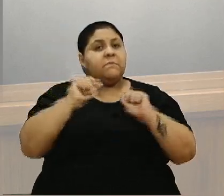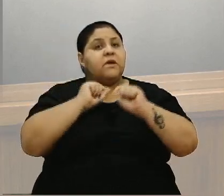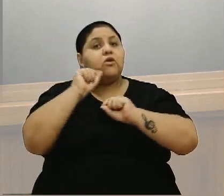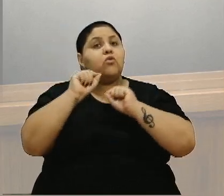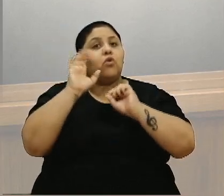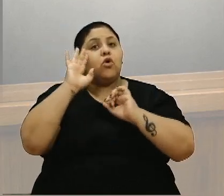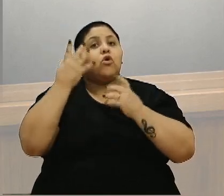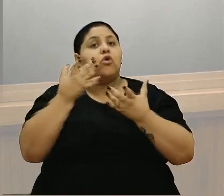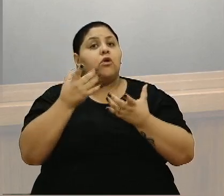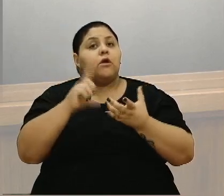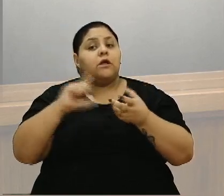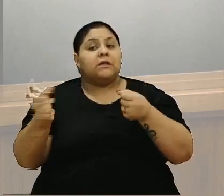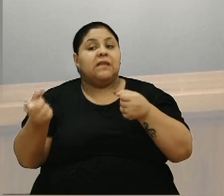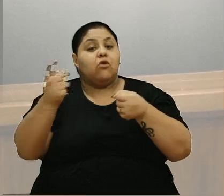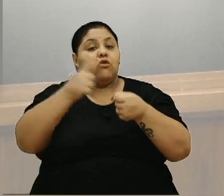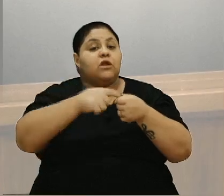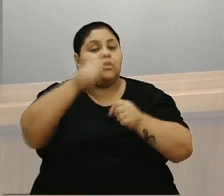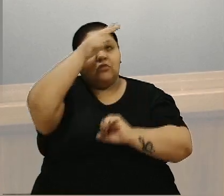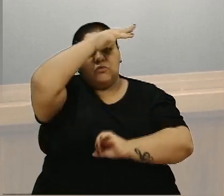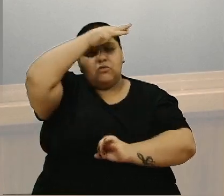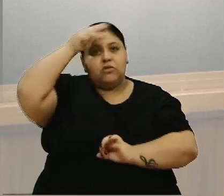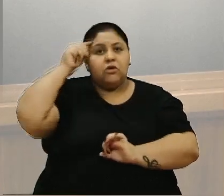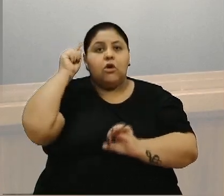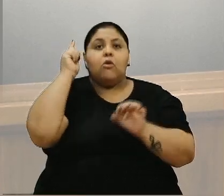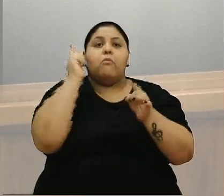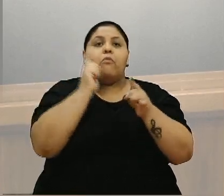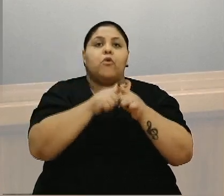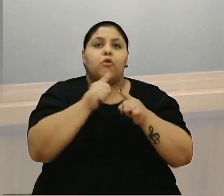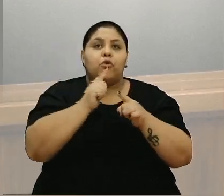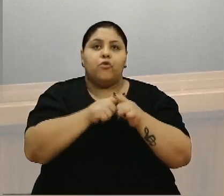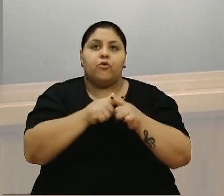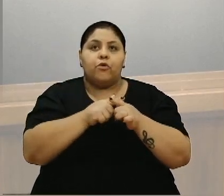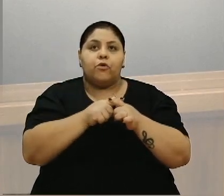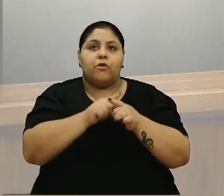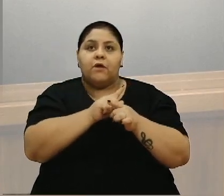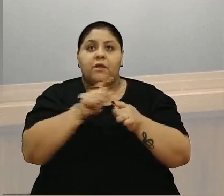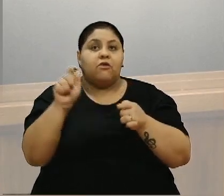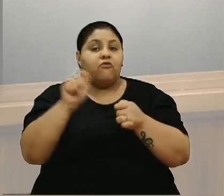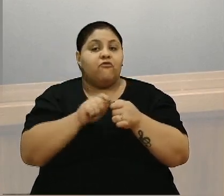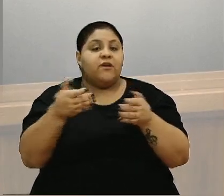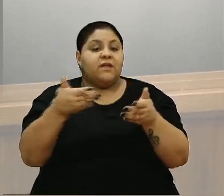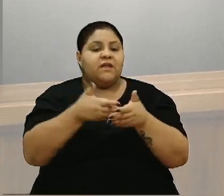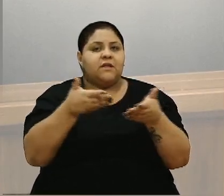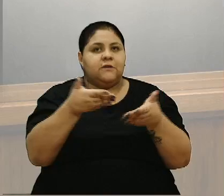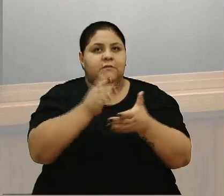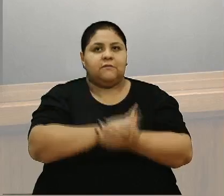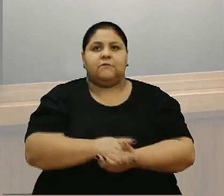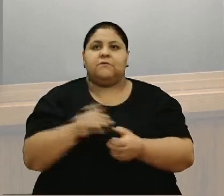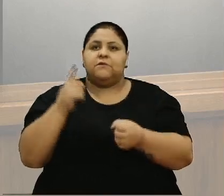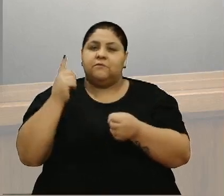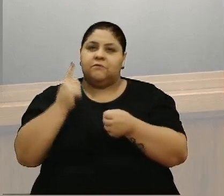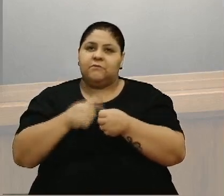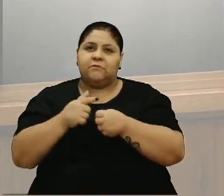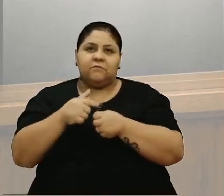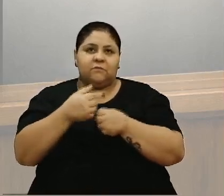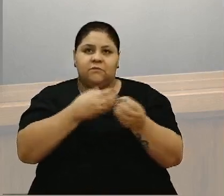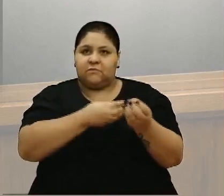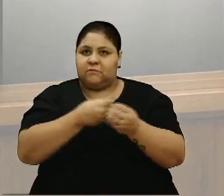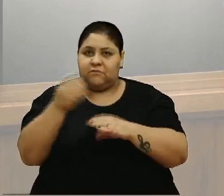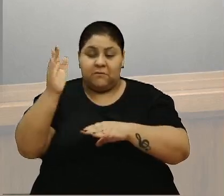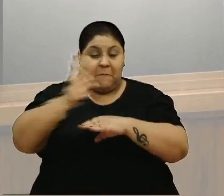e ter um retorno do município de por que isso não foi feito até agora. Tem cidades que foram muito